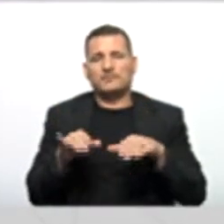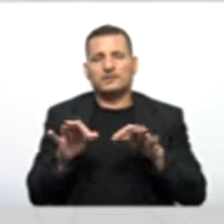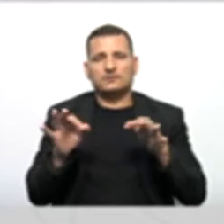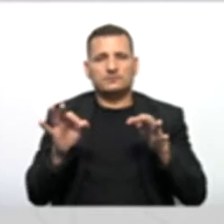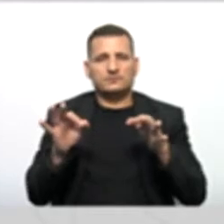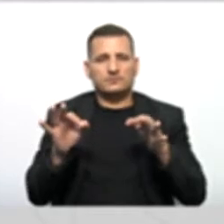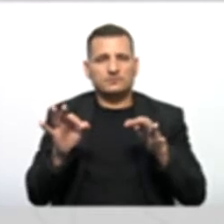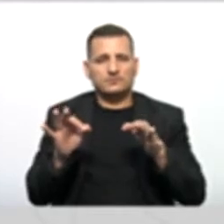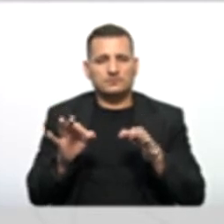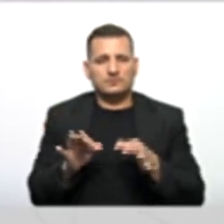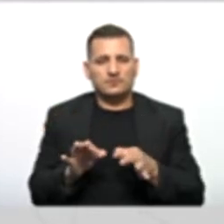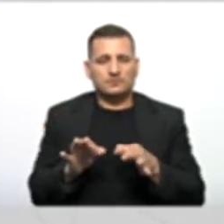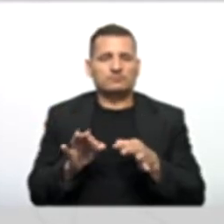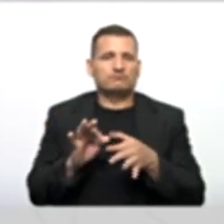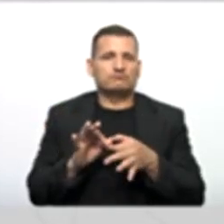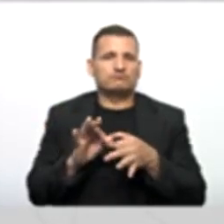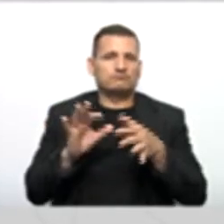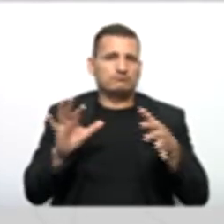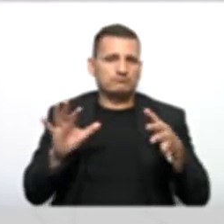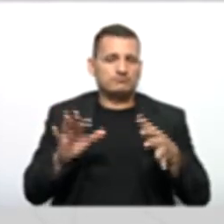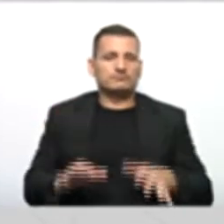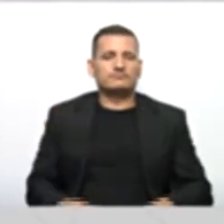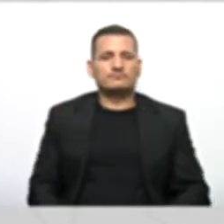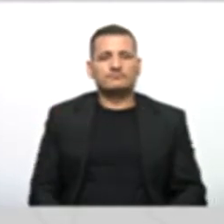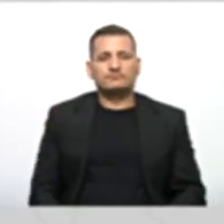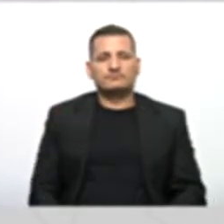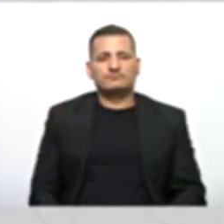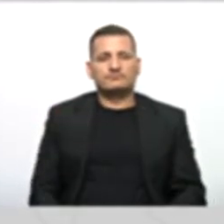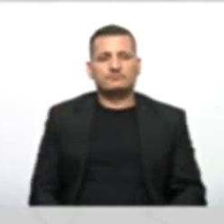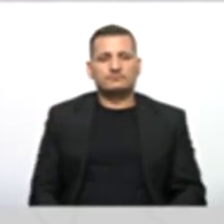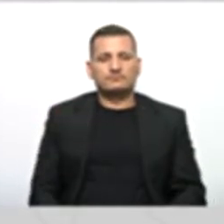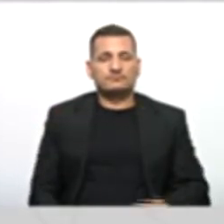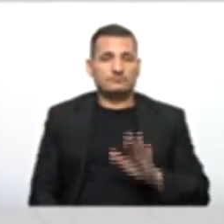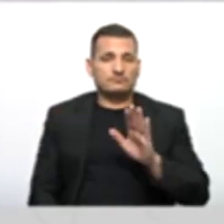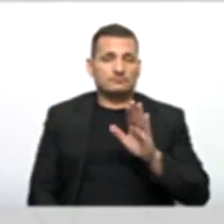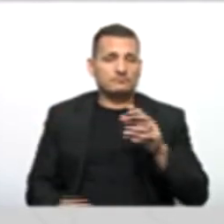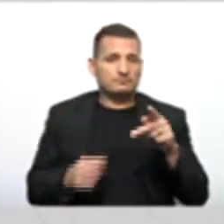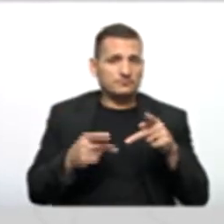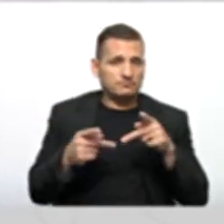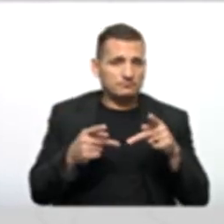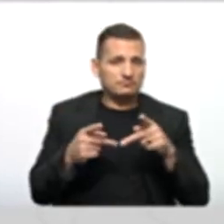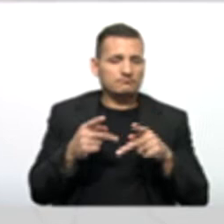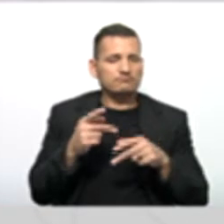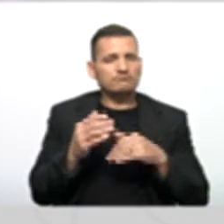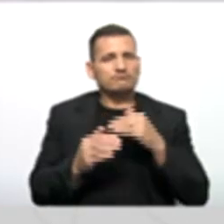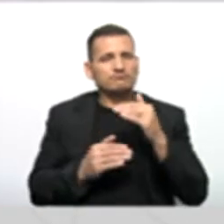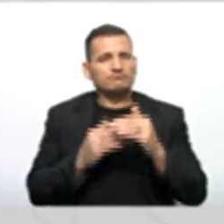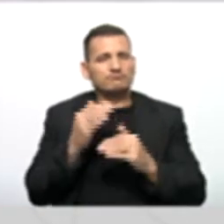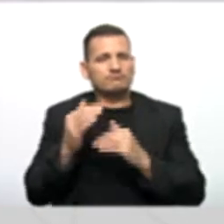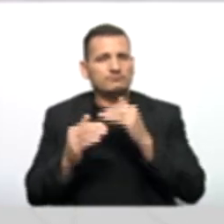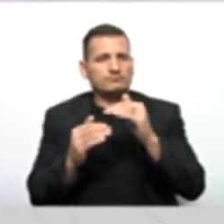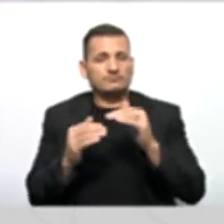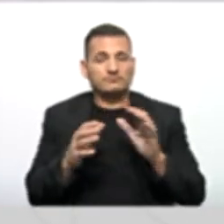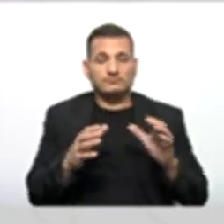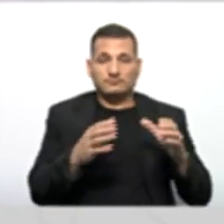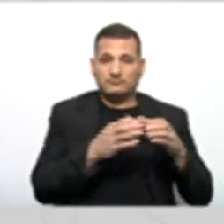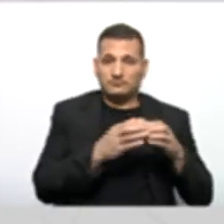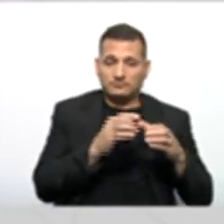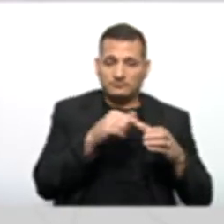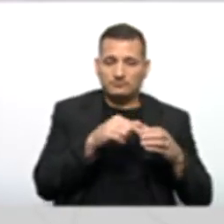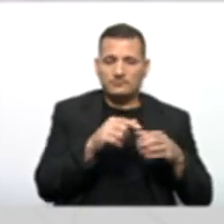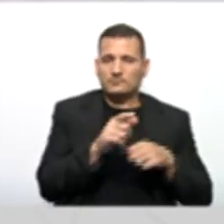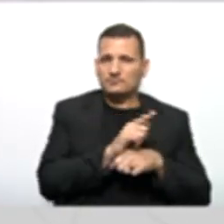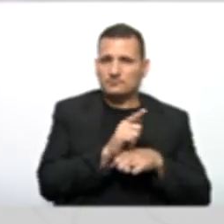tornam disponíveis. Isto é, conforme o projeto evolui, a equipe de gerenciamento